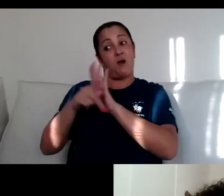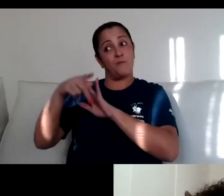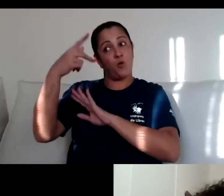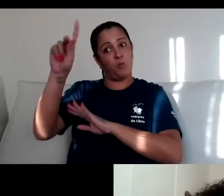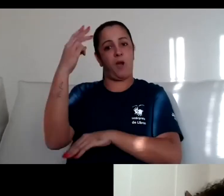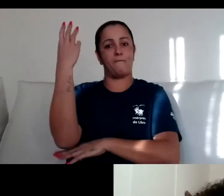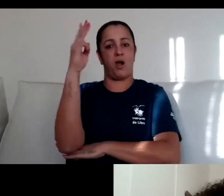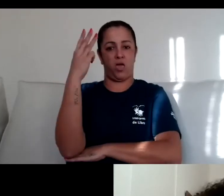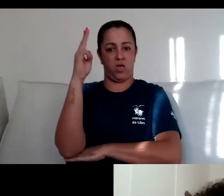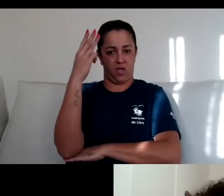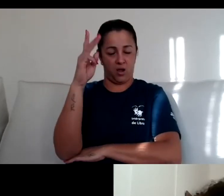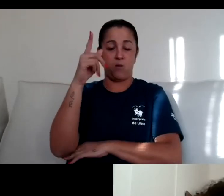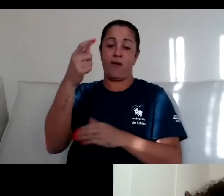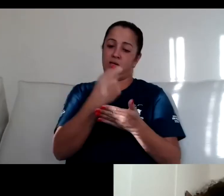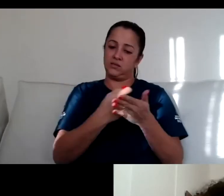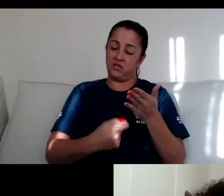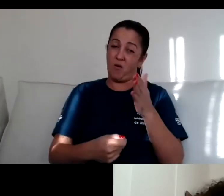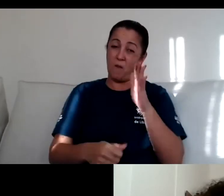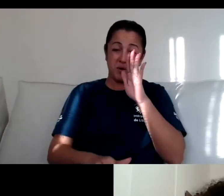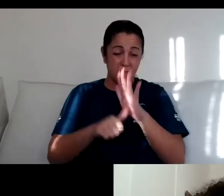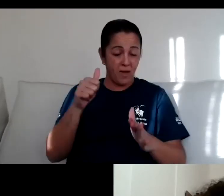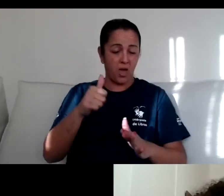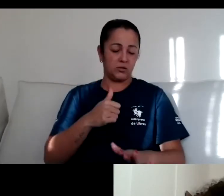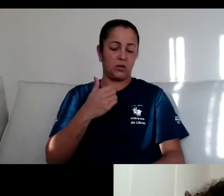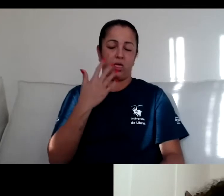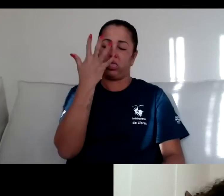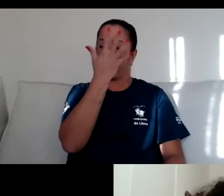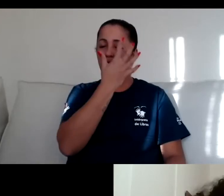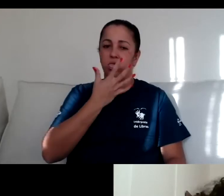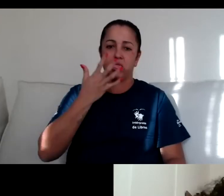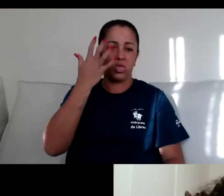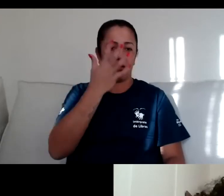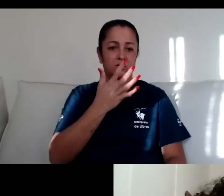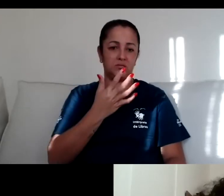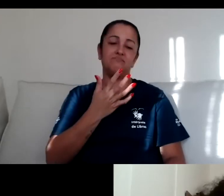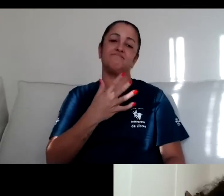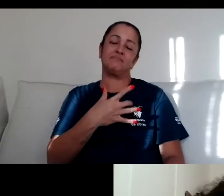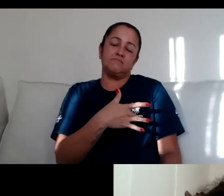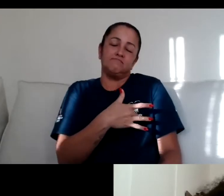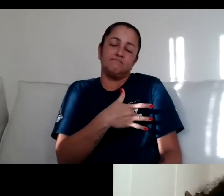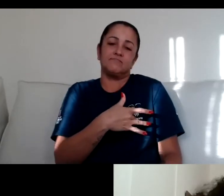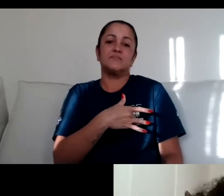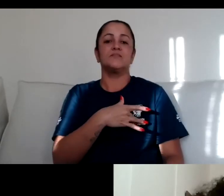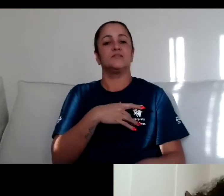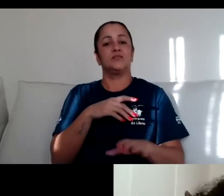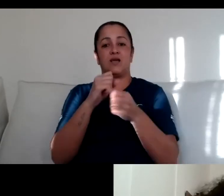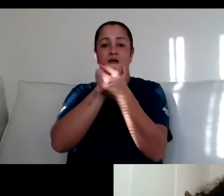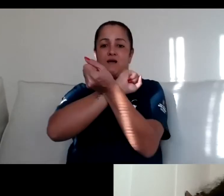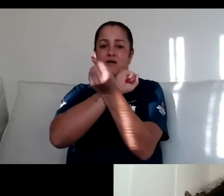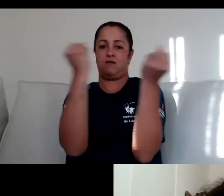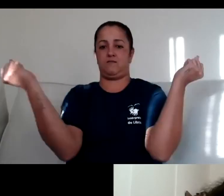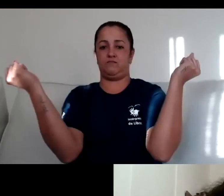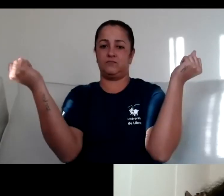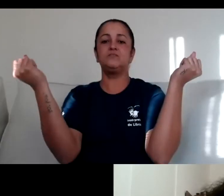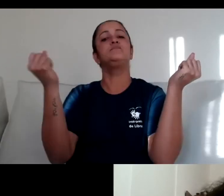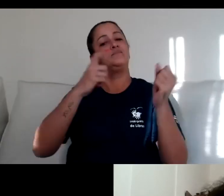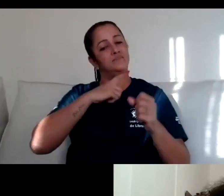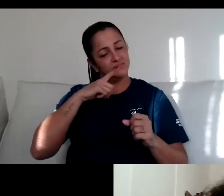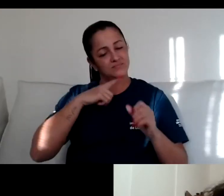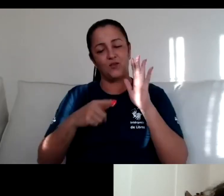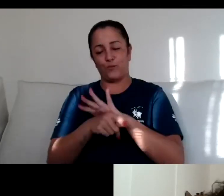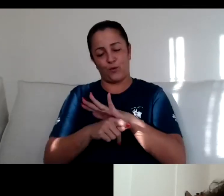romance abolicionista, né, gente? É um livro que a gente trabalha sempre nas nossas atividades. Então,